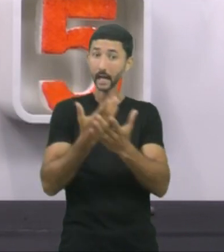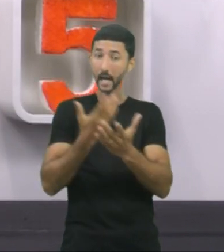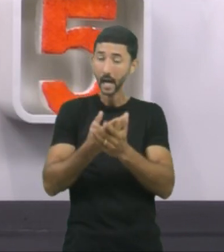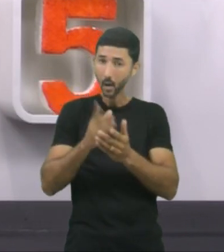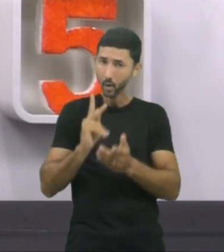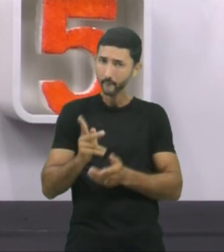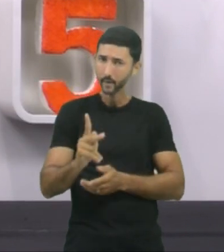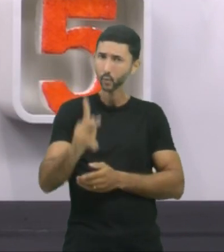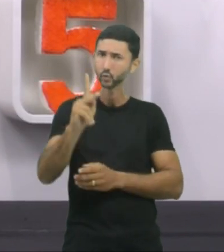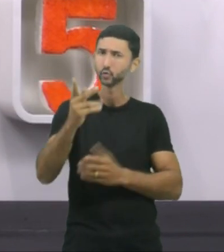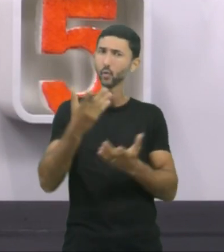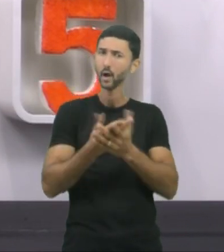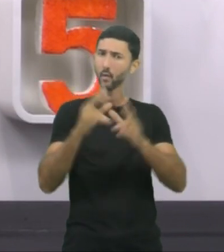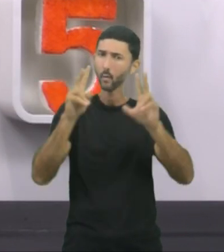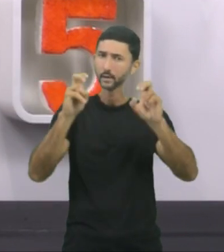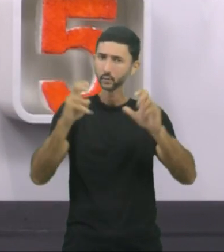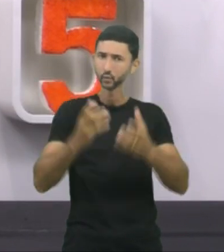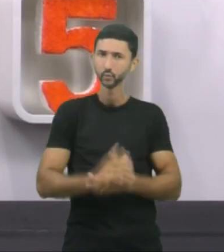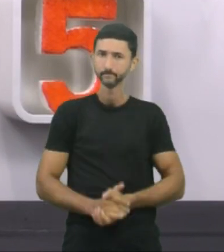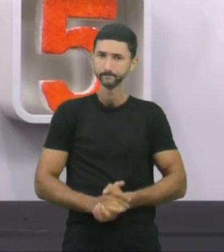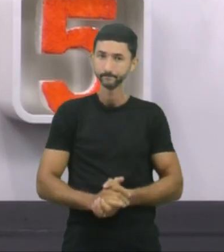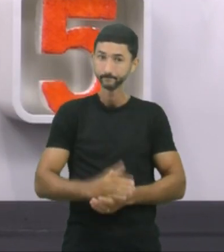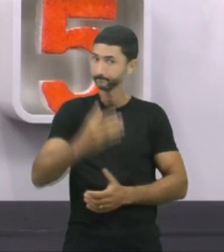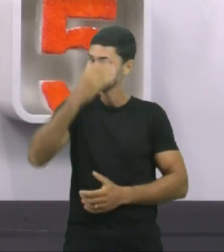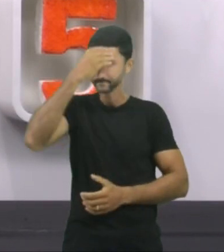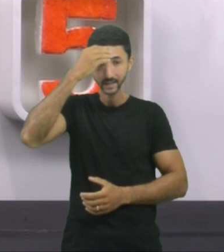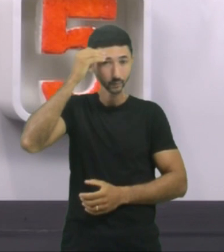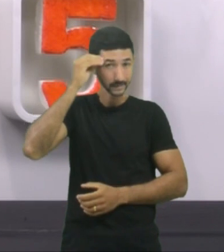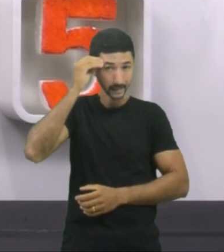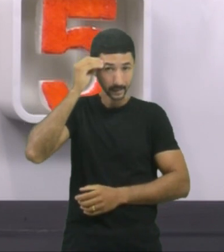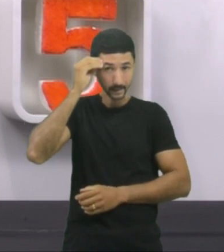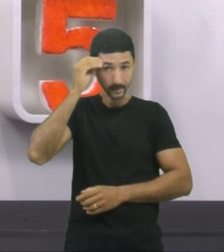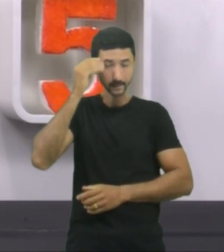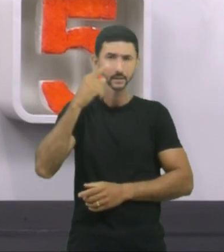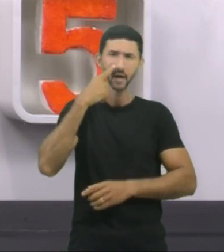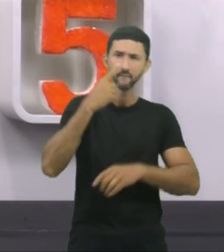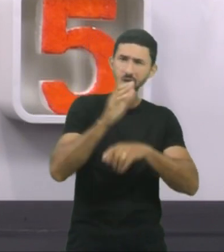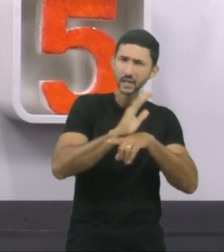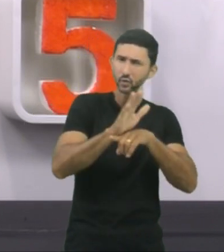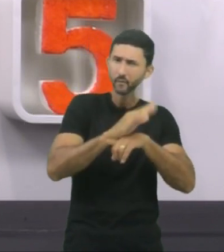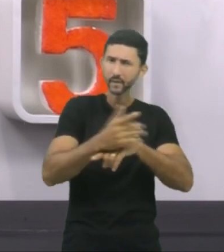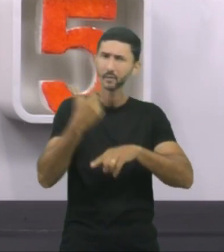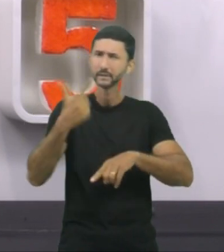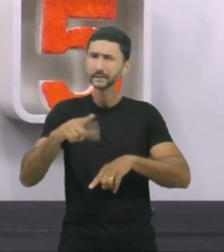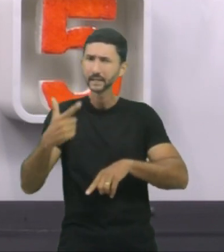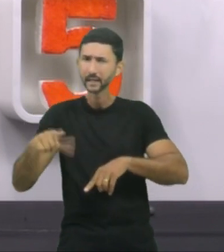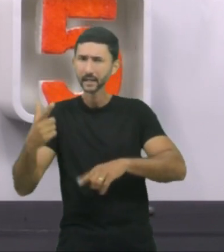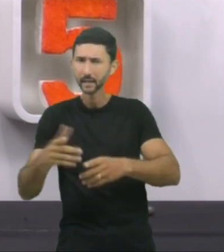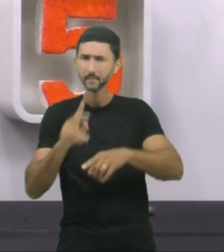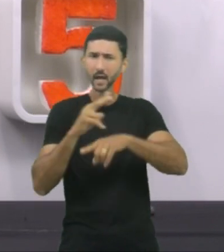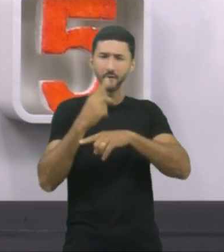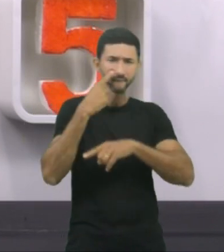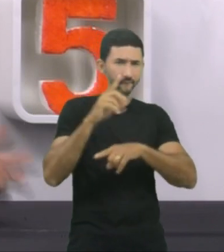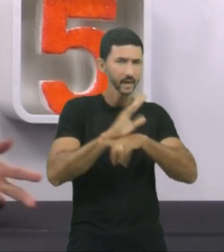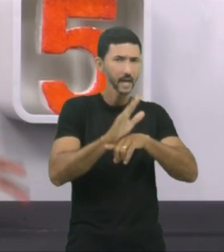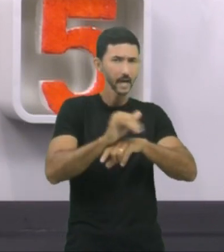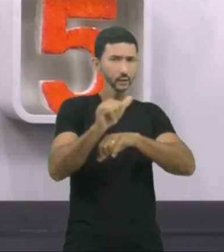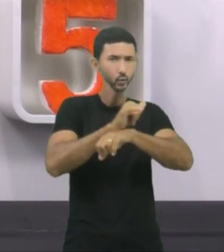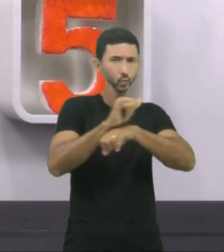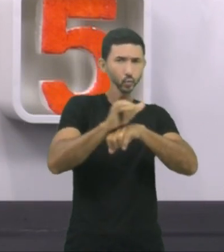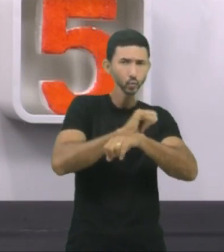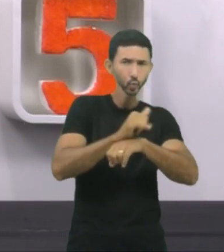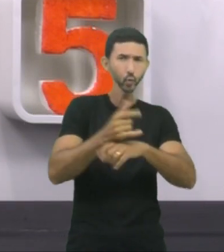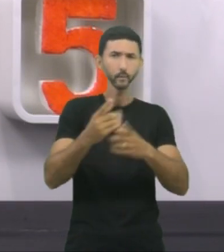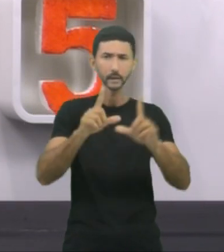dando continuidade a esse assunto. E não esqueçam, revisitem, revisem e assistam às aulas no